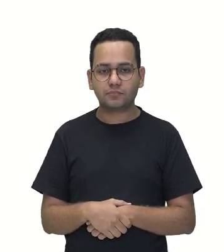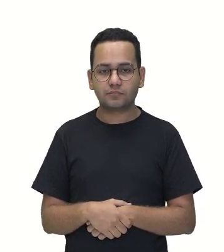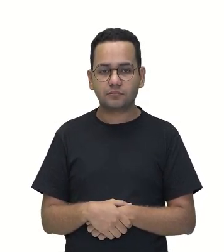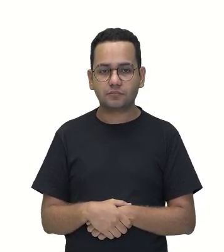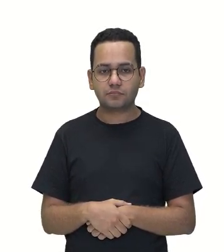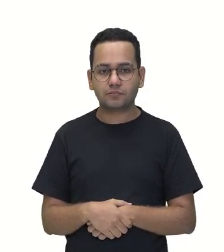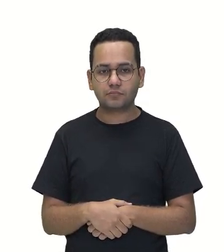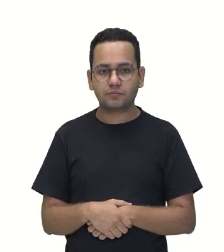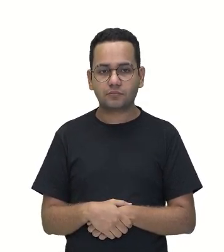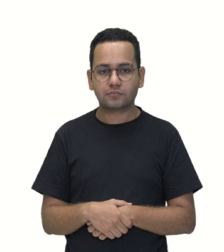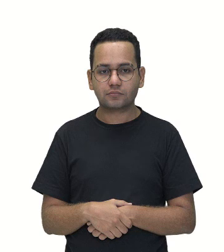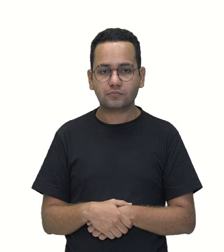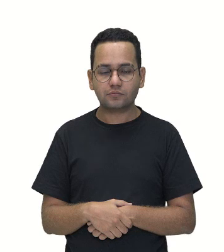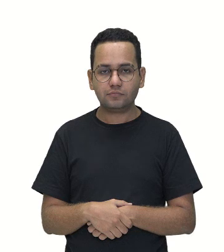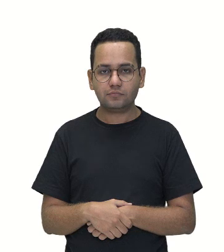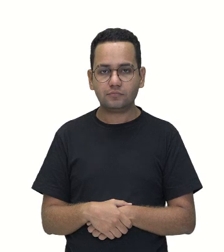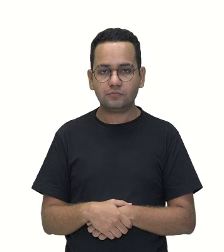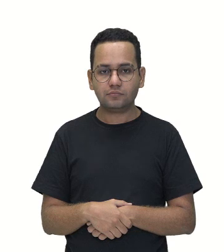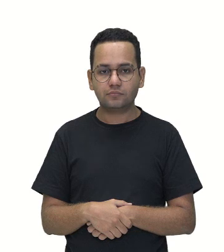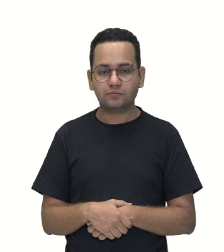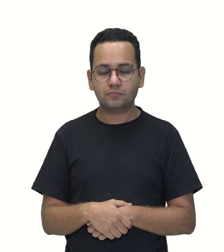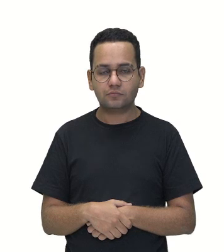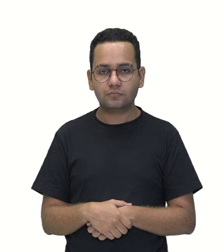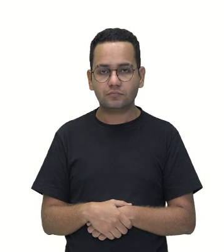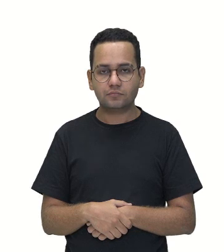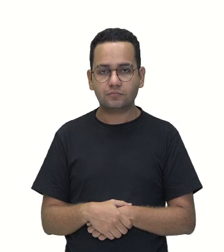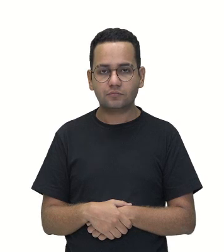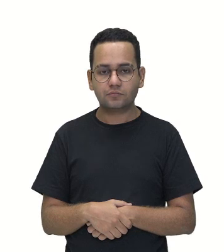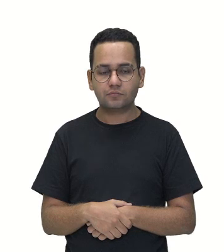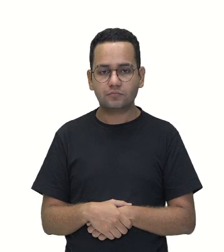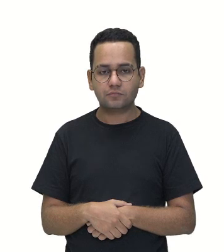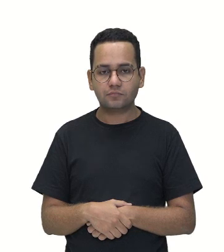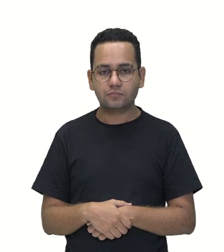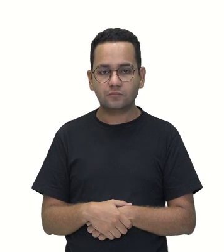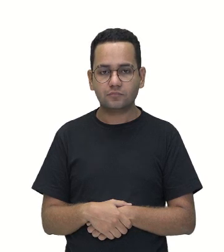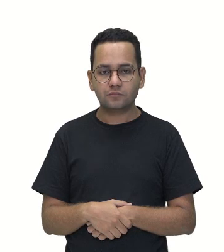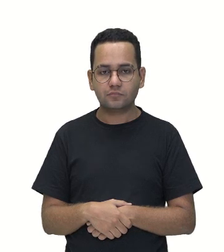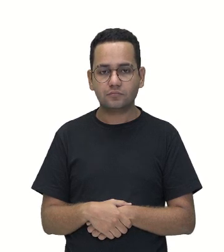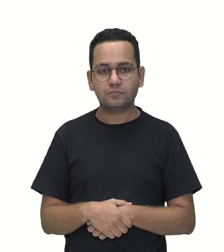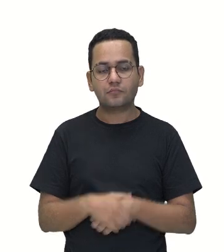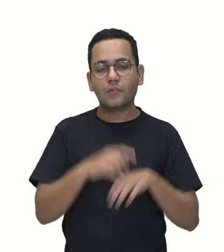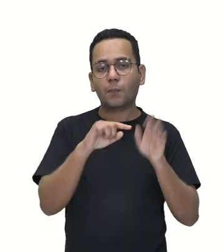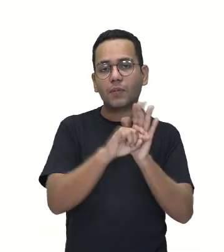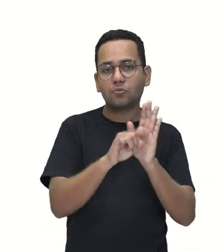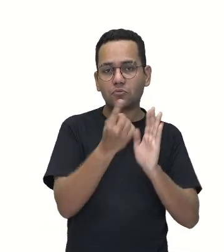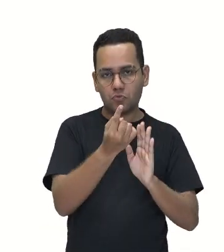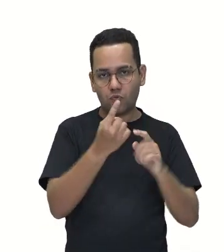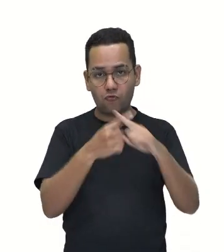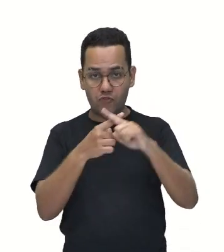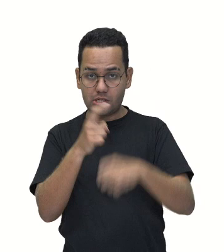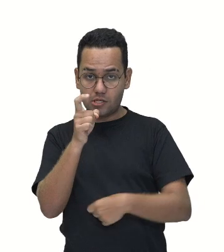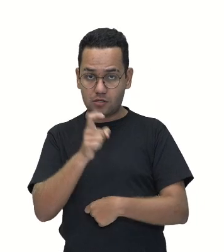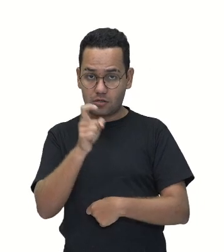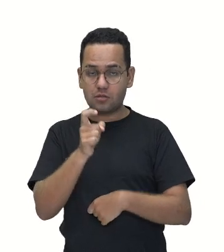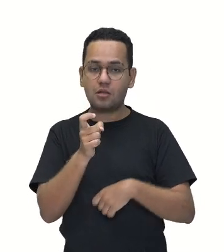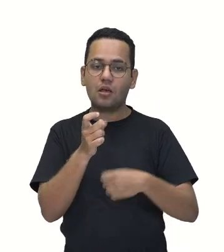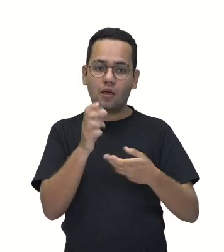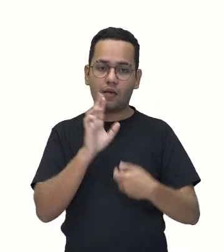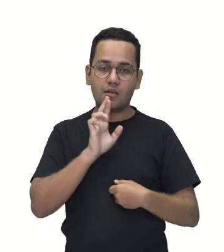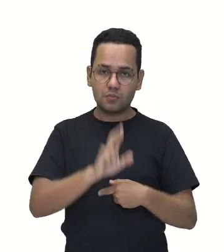resolver essa operação aqui eu tenho -1 x x que vai dar -